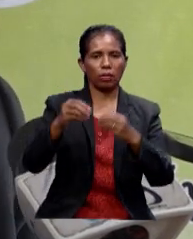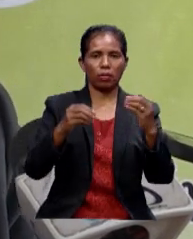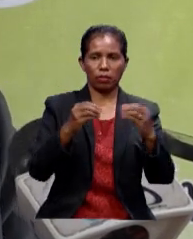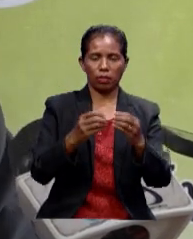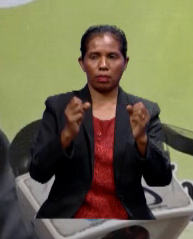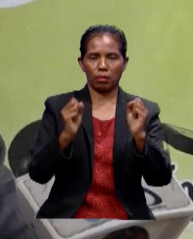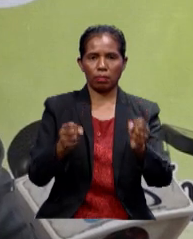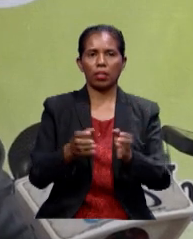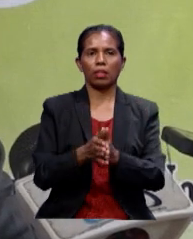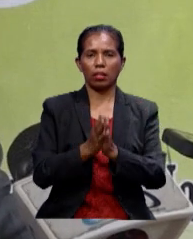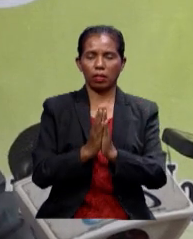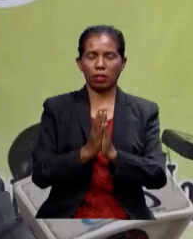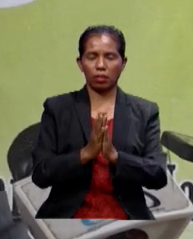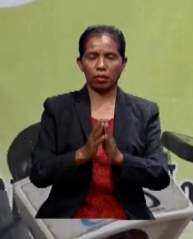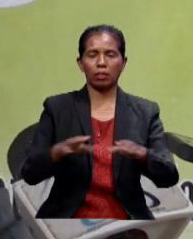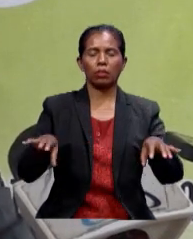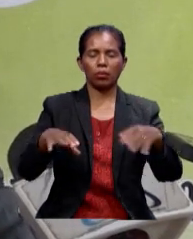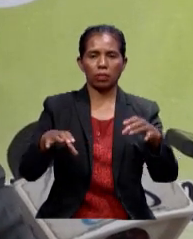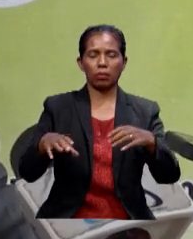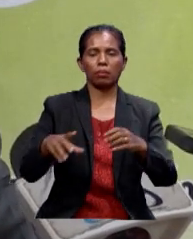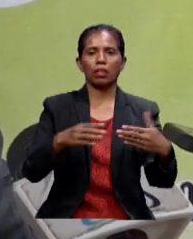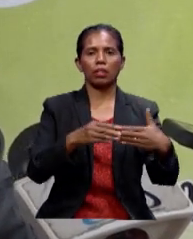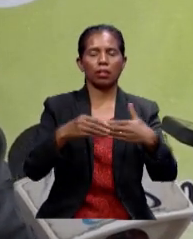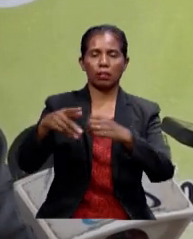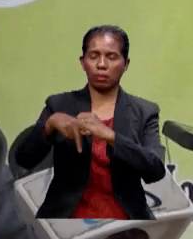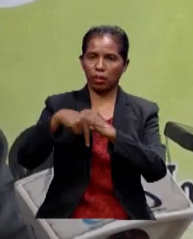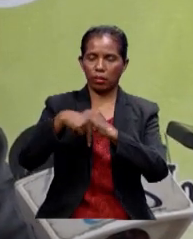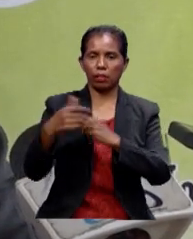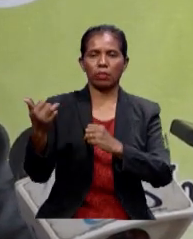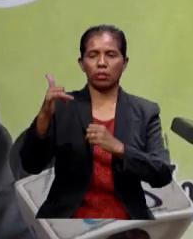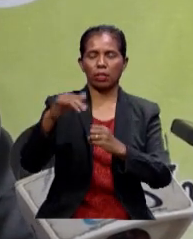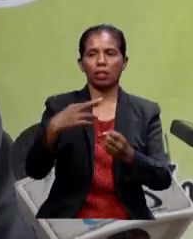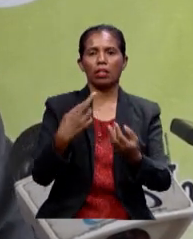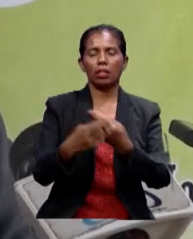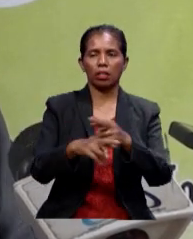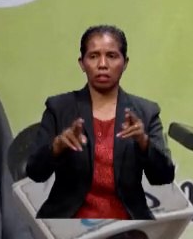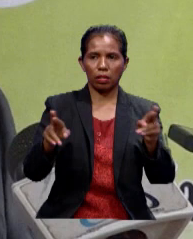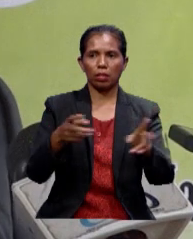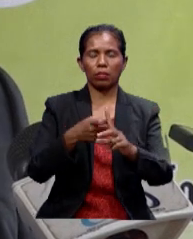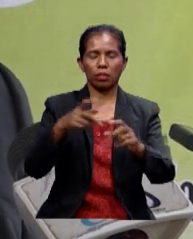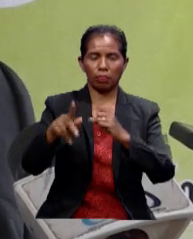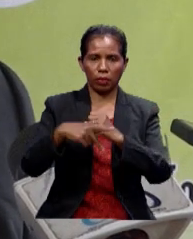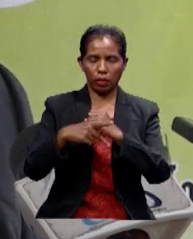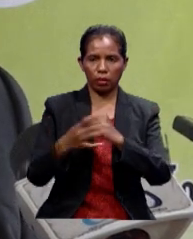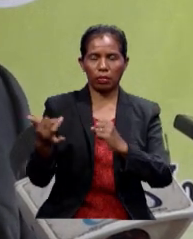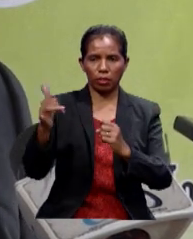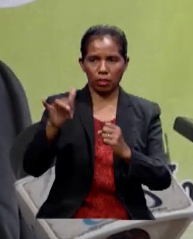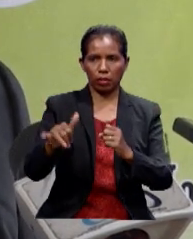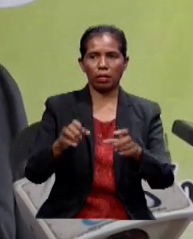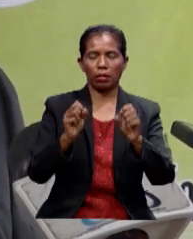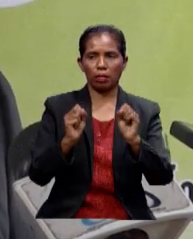bele consulta ko líderes bancada sira. Ne bele resultado consulta husi líderes bancada sira.